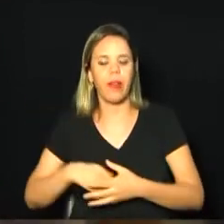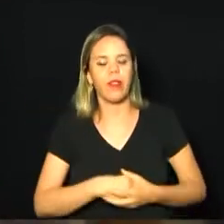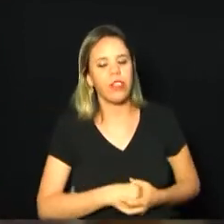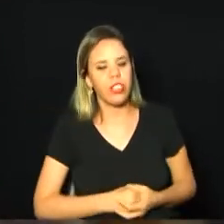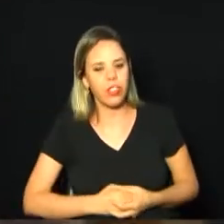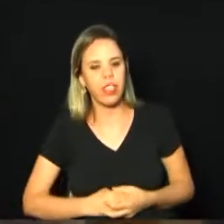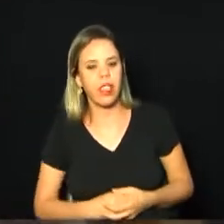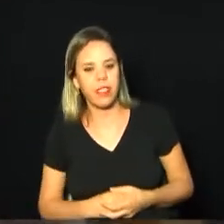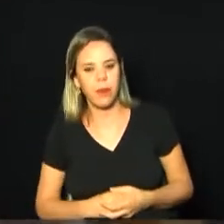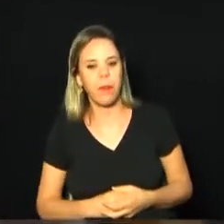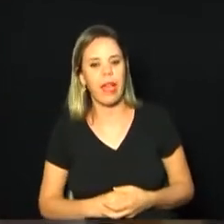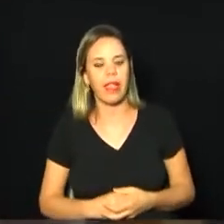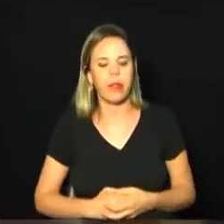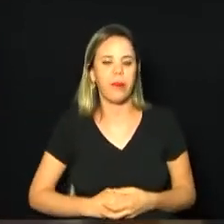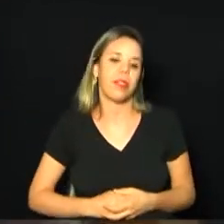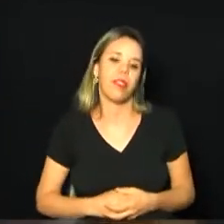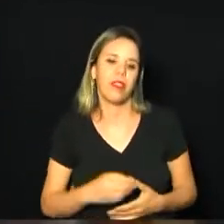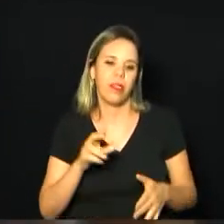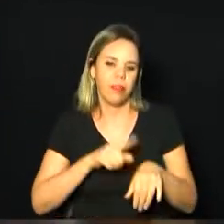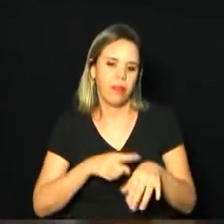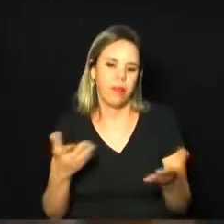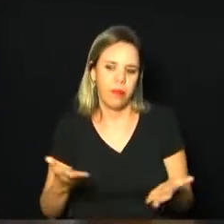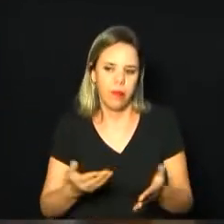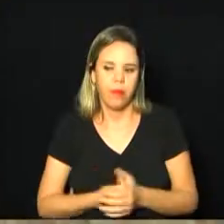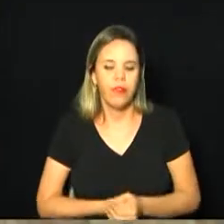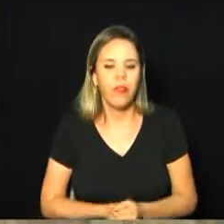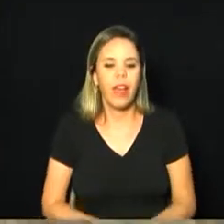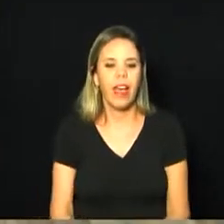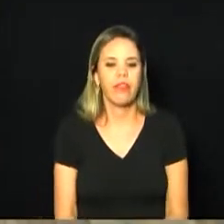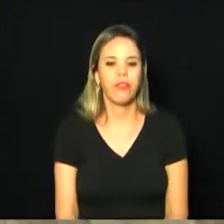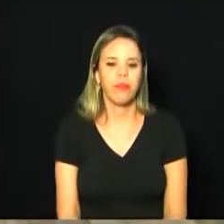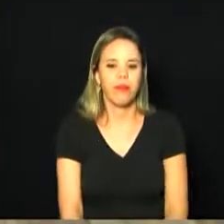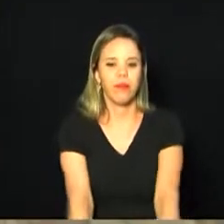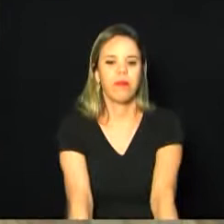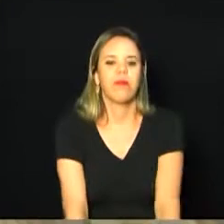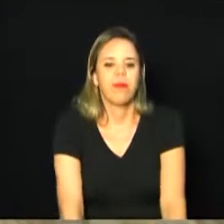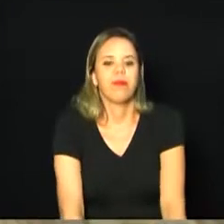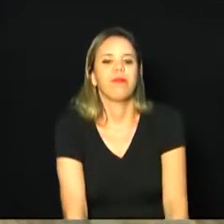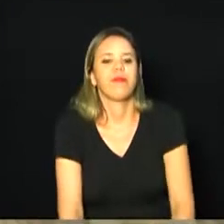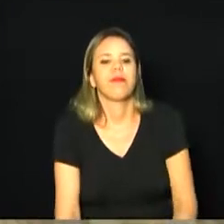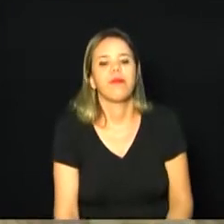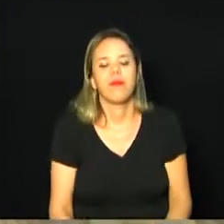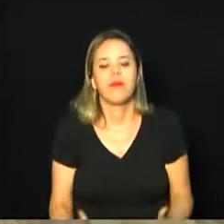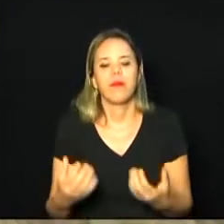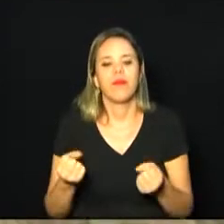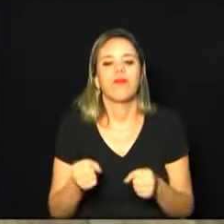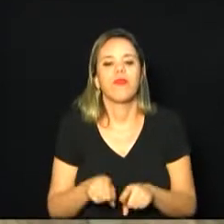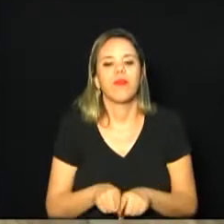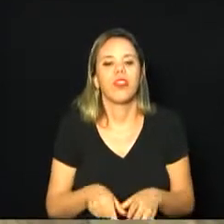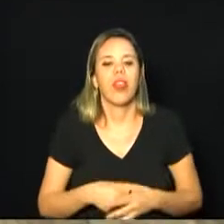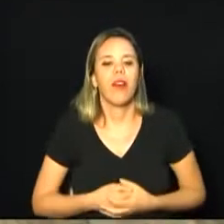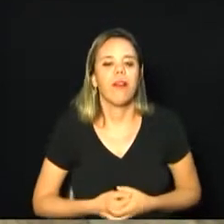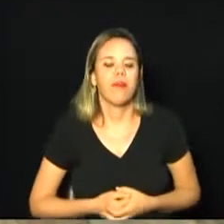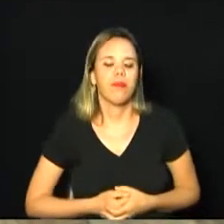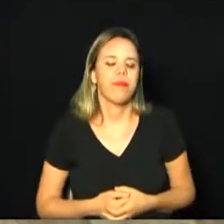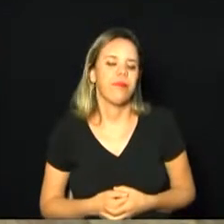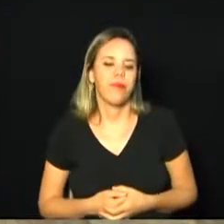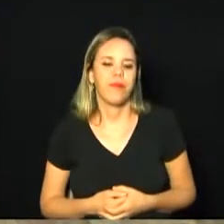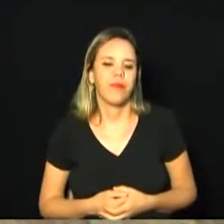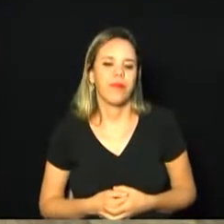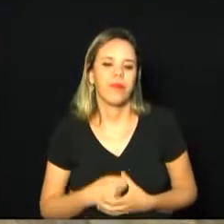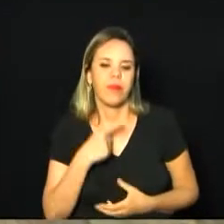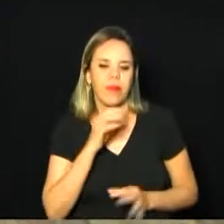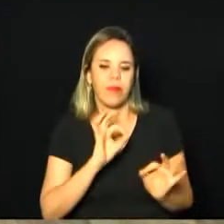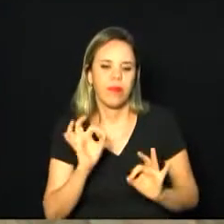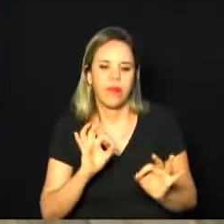seria um personagem para conversar comigo nesse momento a Mário já que nós estamos o Barbosa alguém da família do Barbosa sem